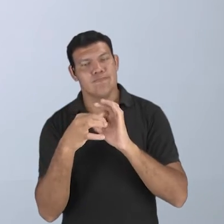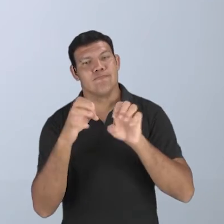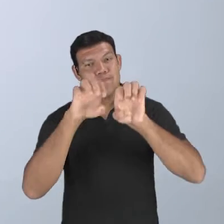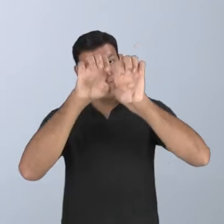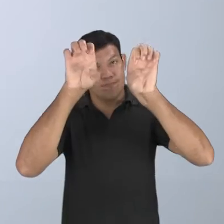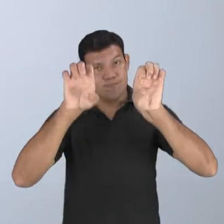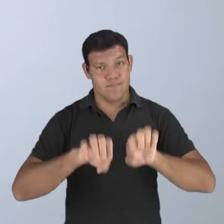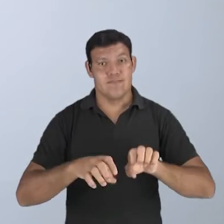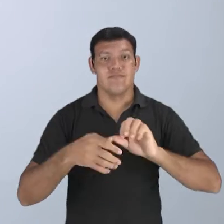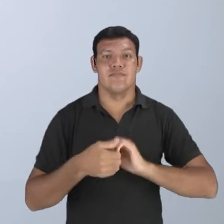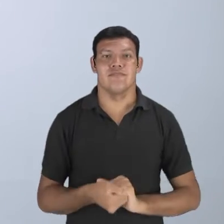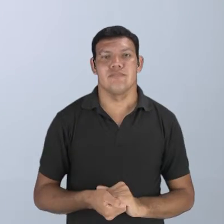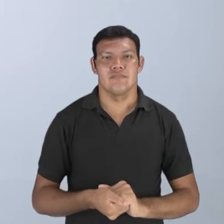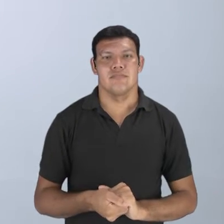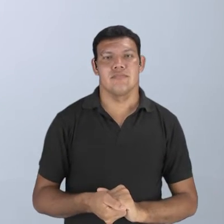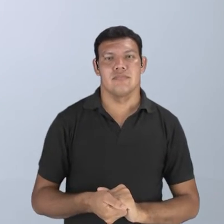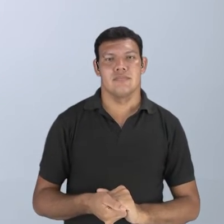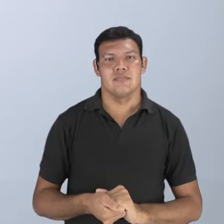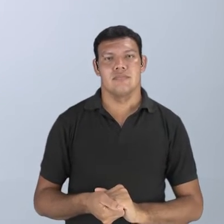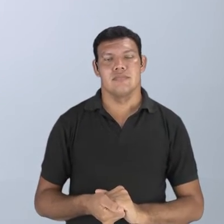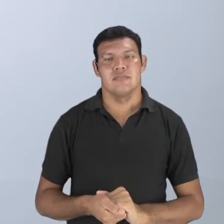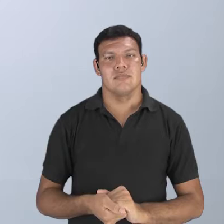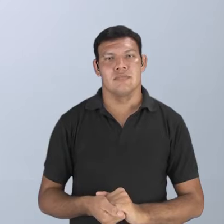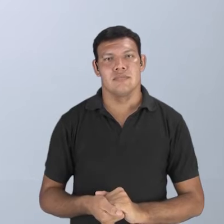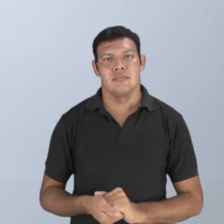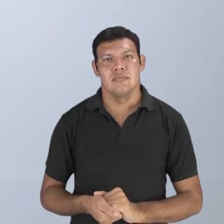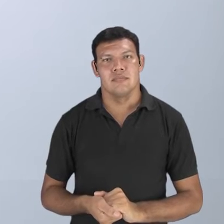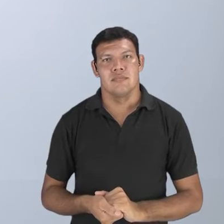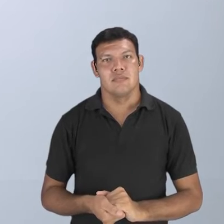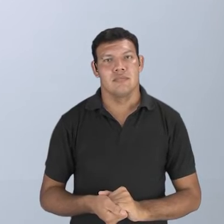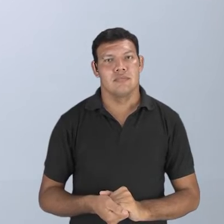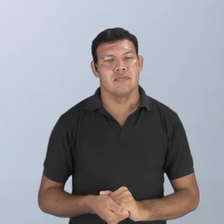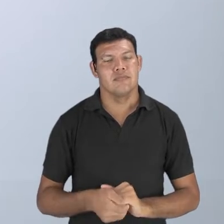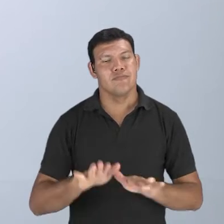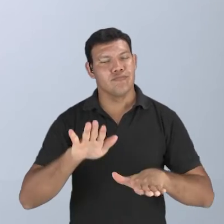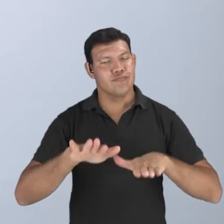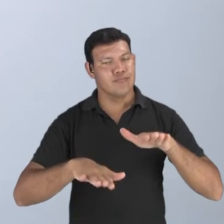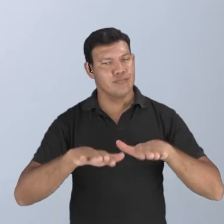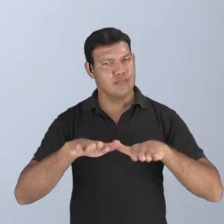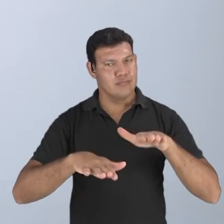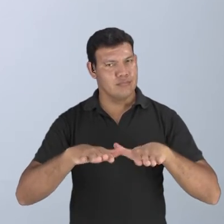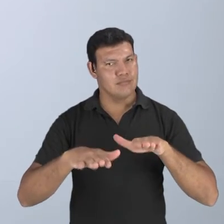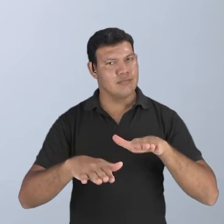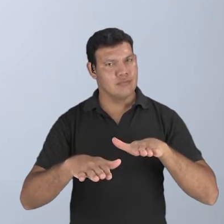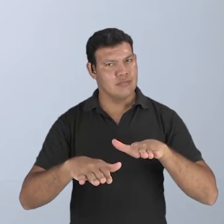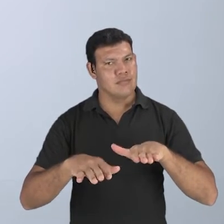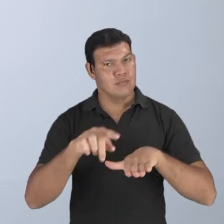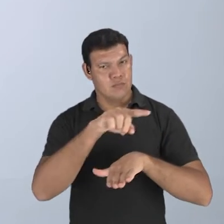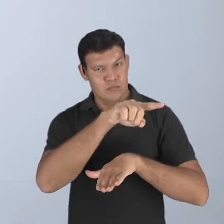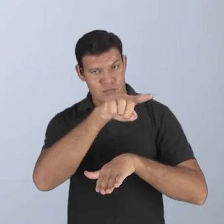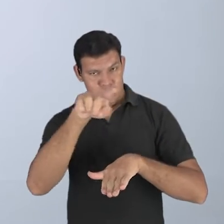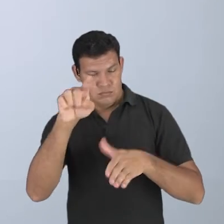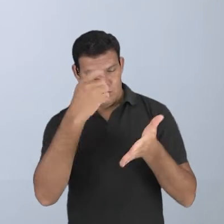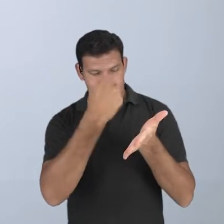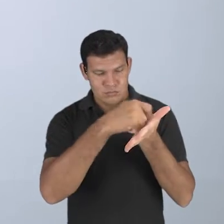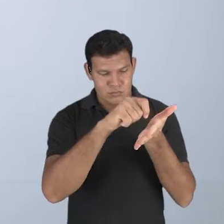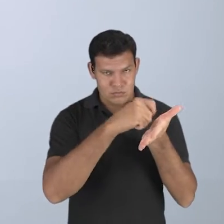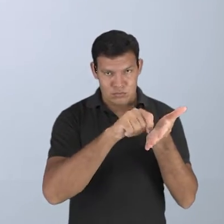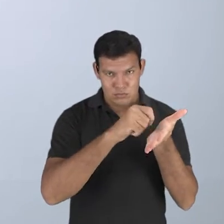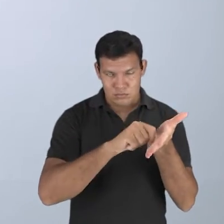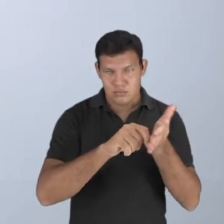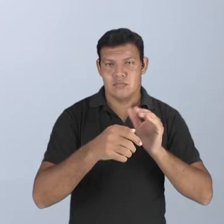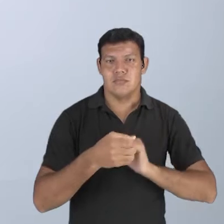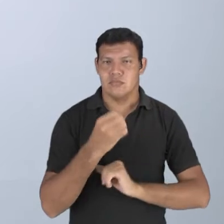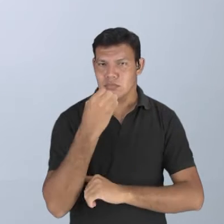estrutura, ali no mesmo espaço, tá? E vai depender da sua escrita, da sua produção, tá